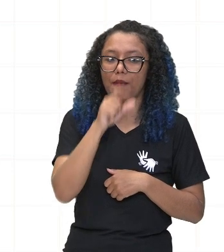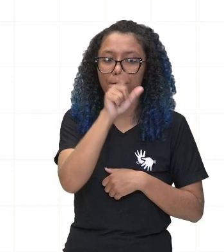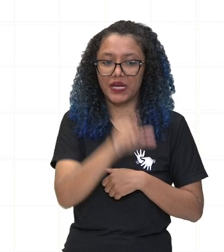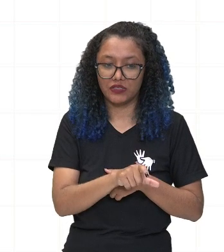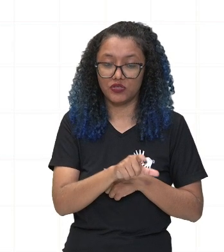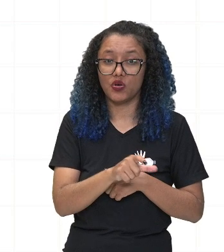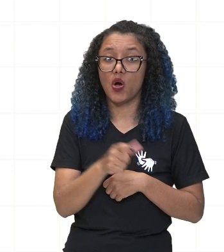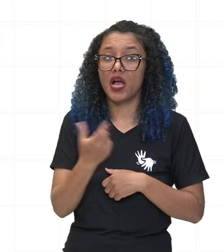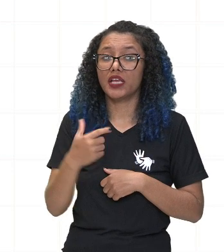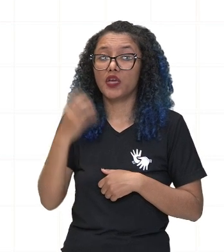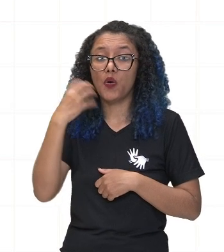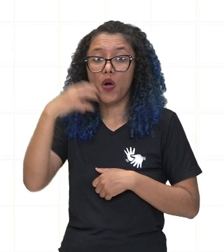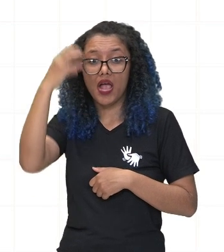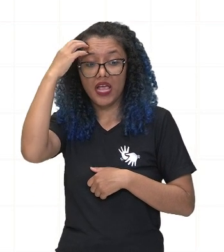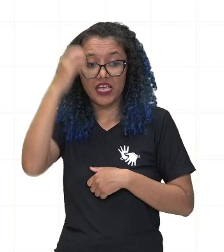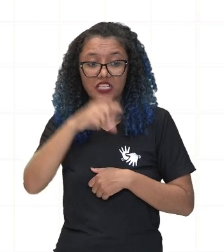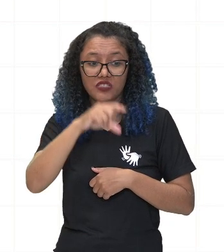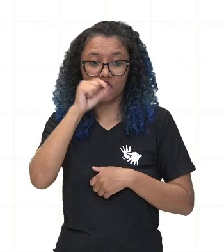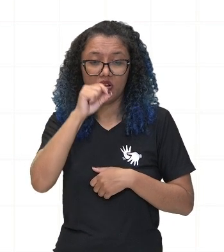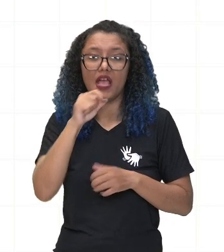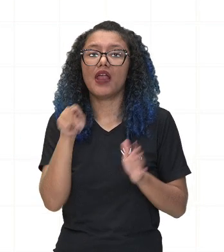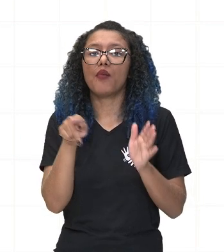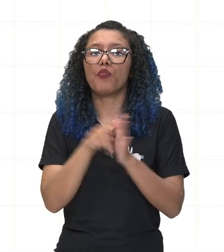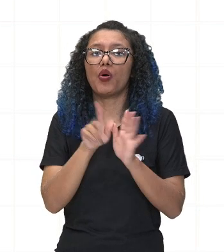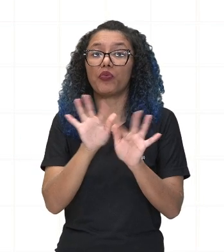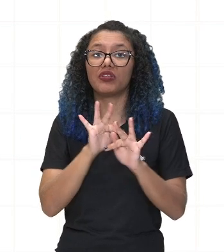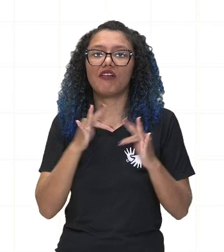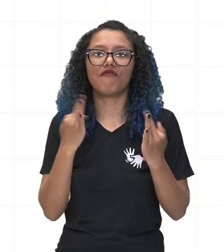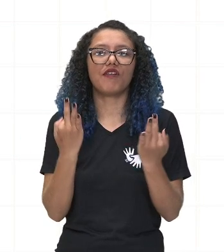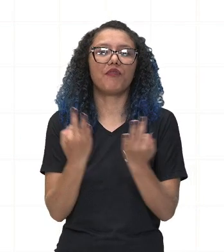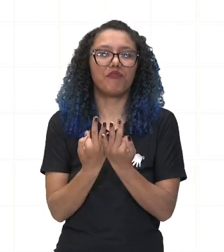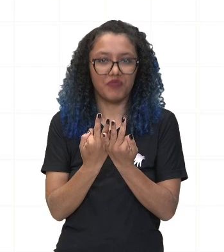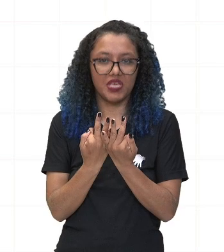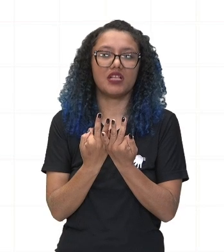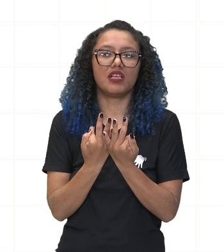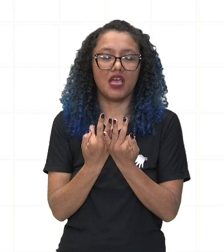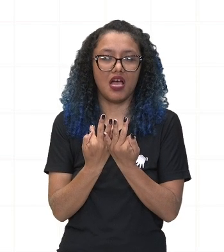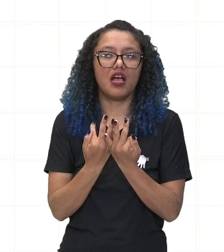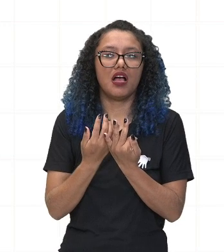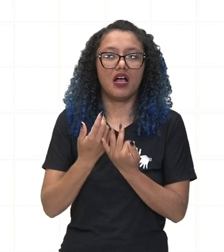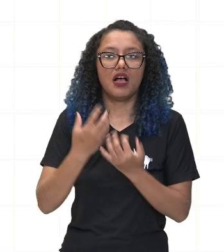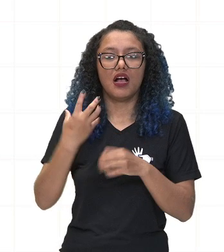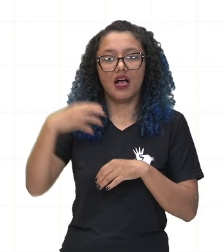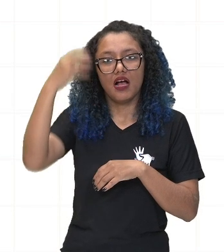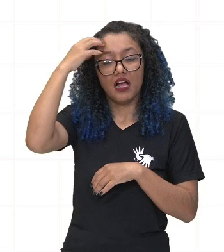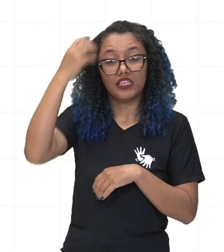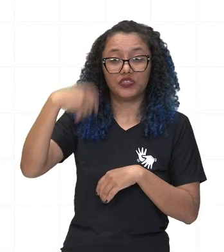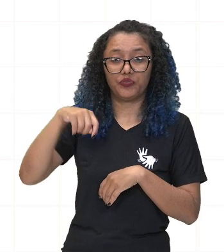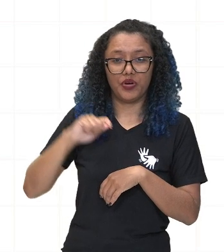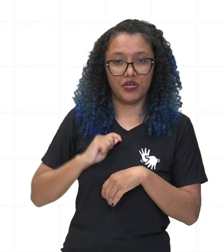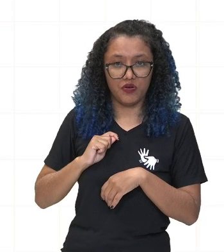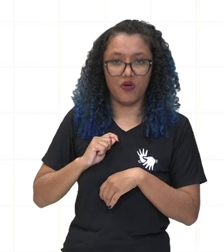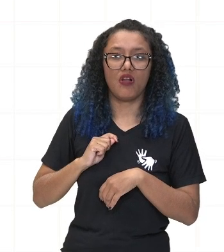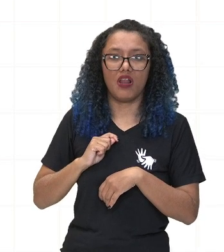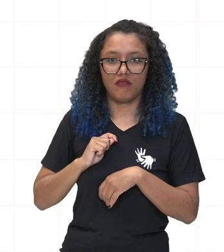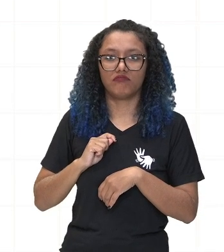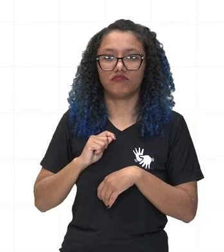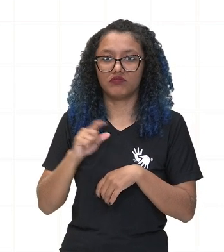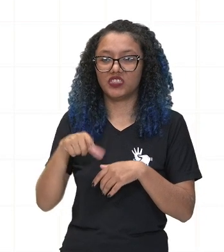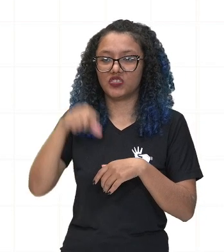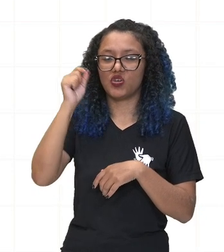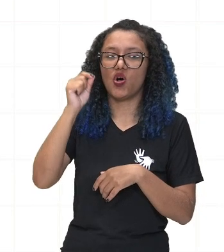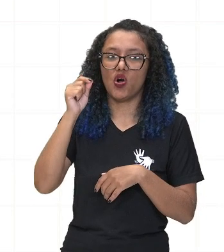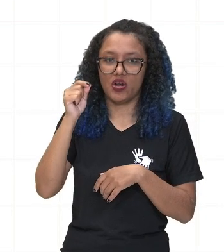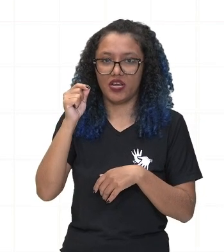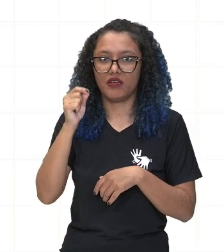pessoas vinculadas à família real espanhola. Quando se fala dessa questão dos vice-reinos, temos que observar que